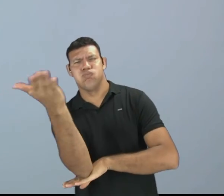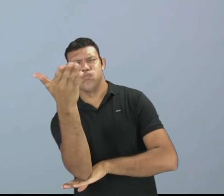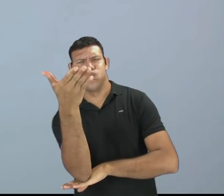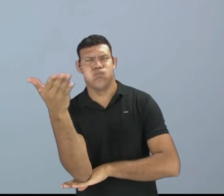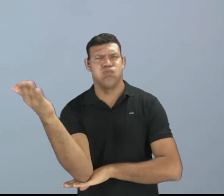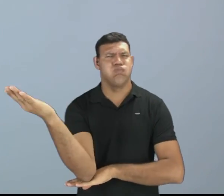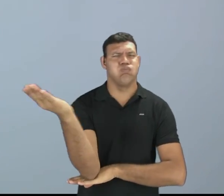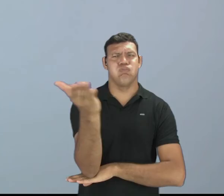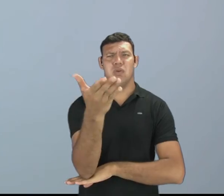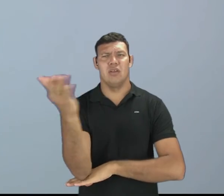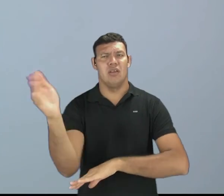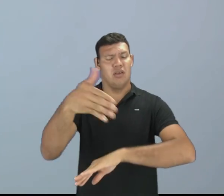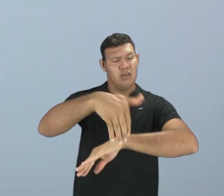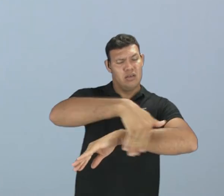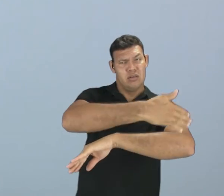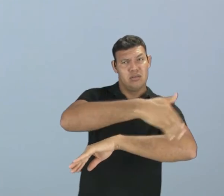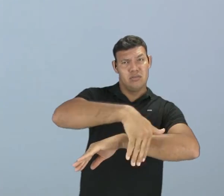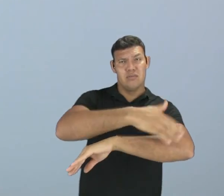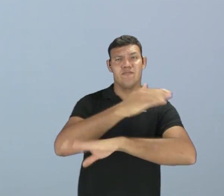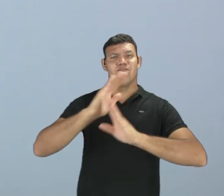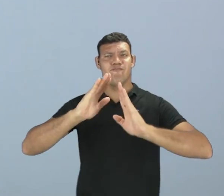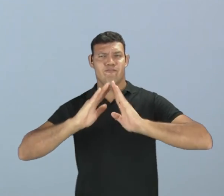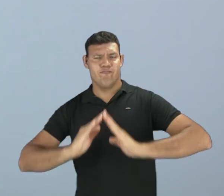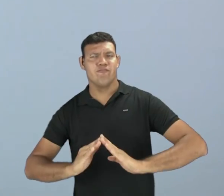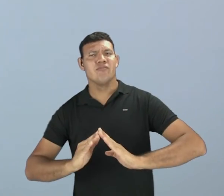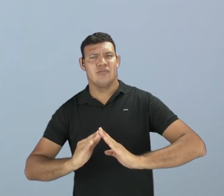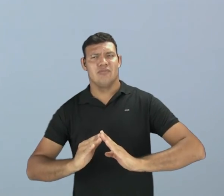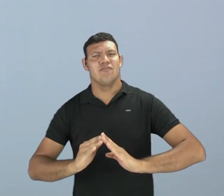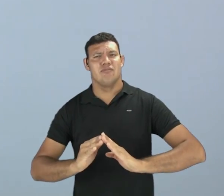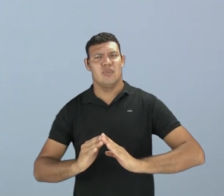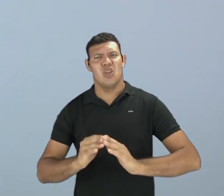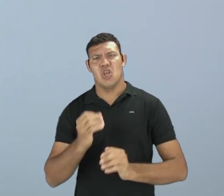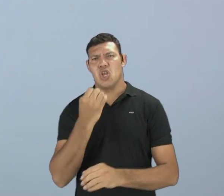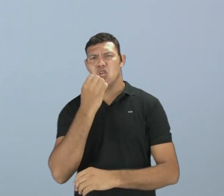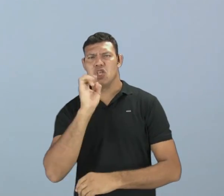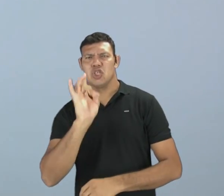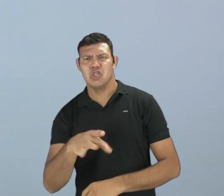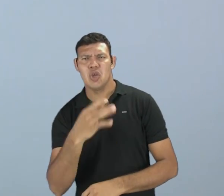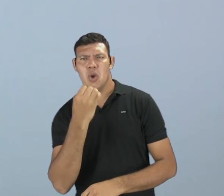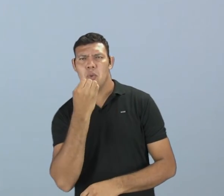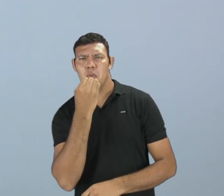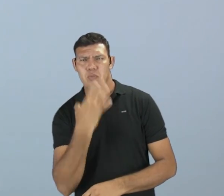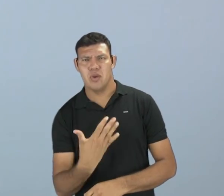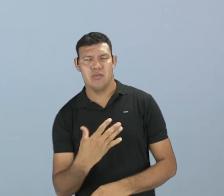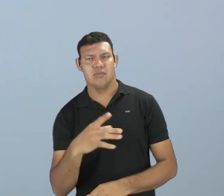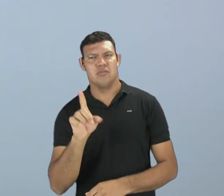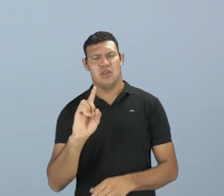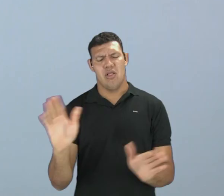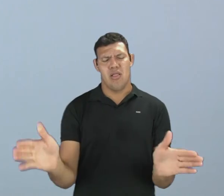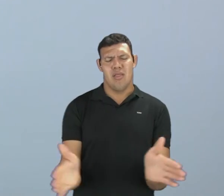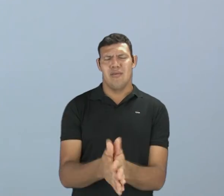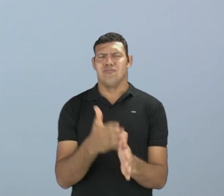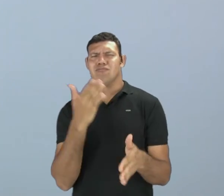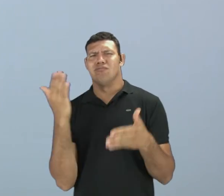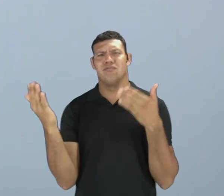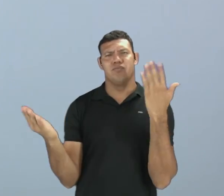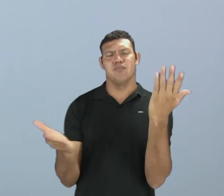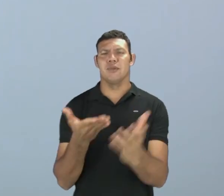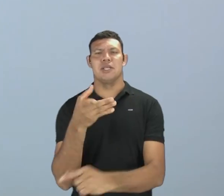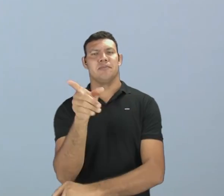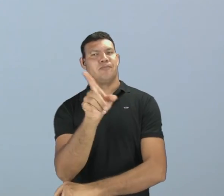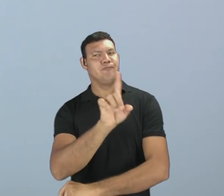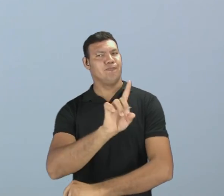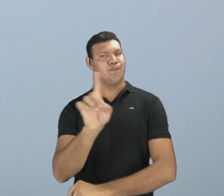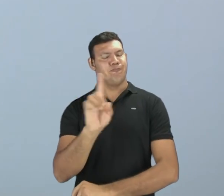morando em moradias precárias, né? Então não só são coisas boas, não são só maravilhas, né? Apesar que